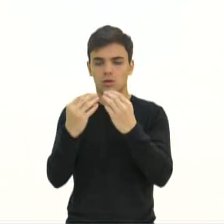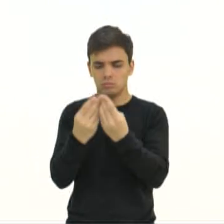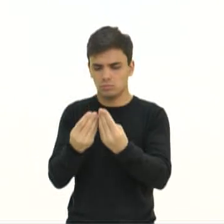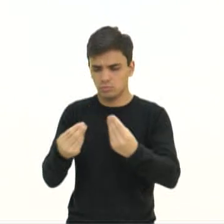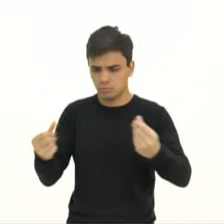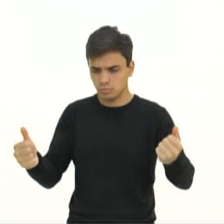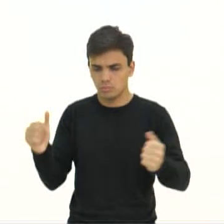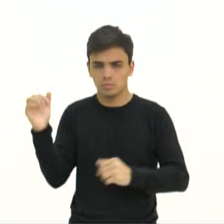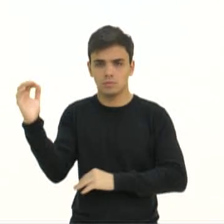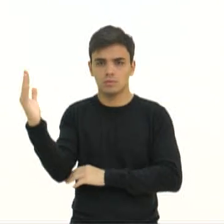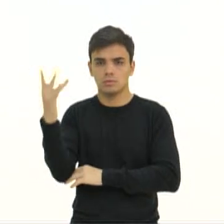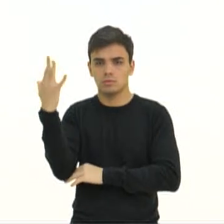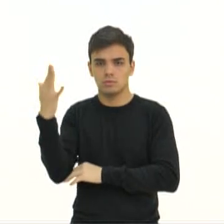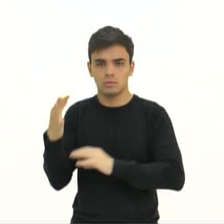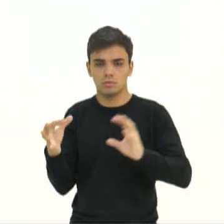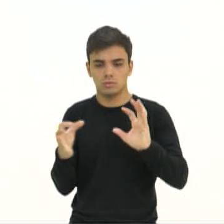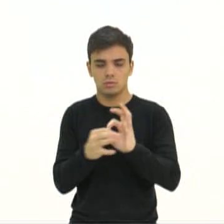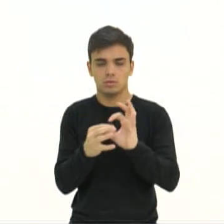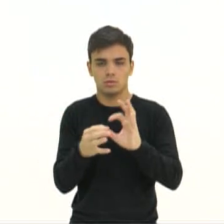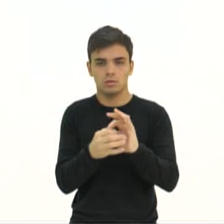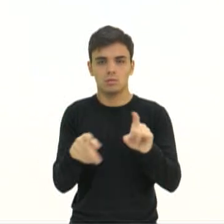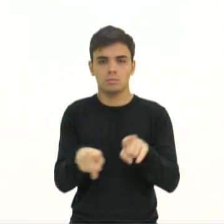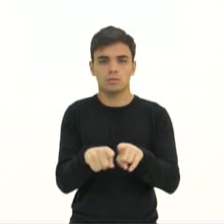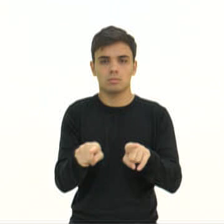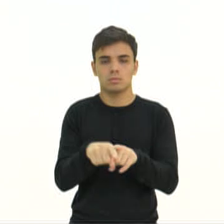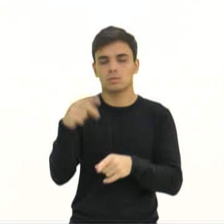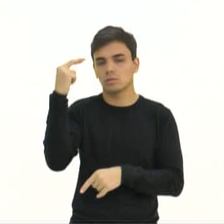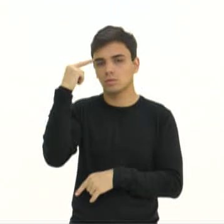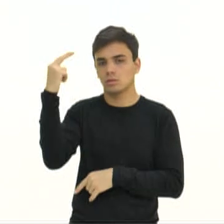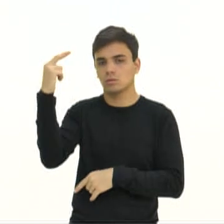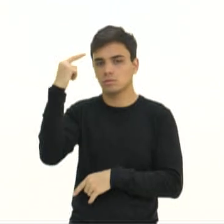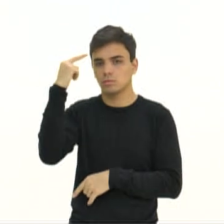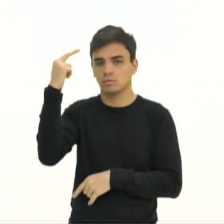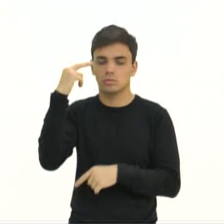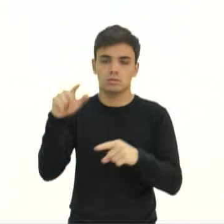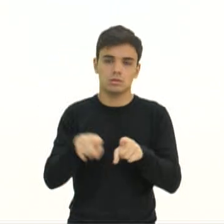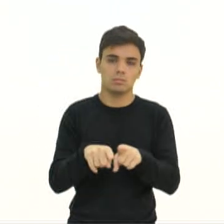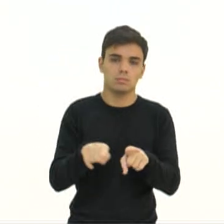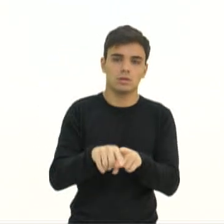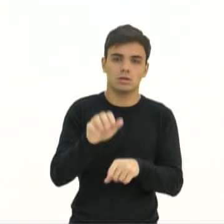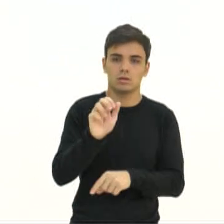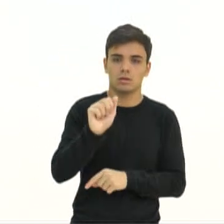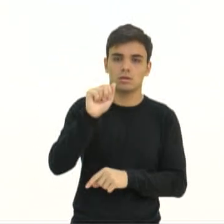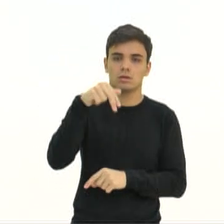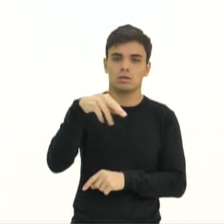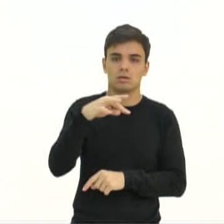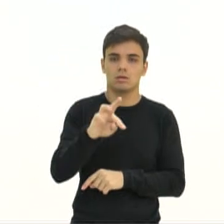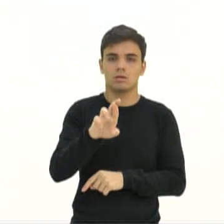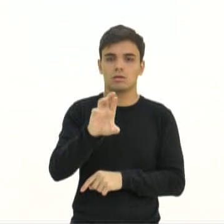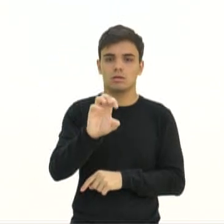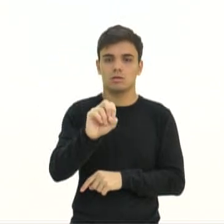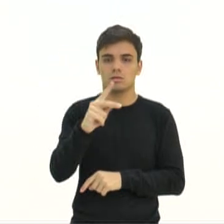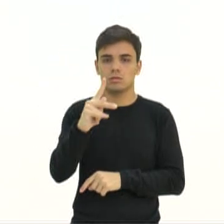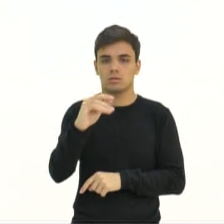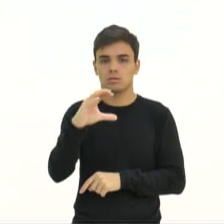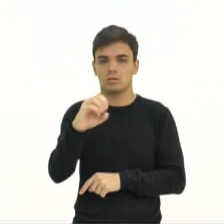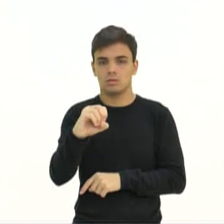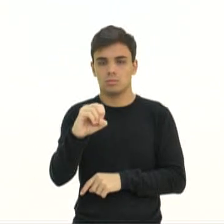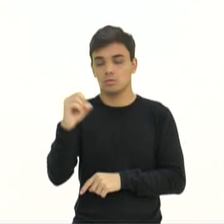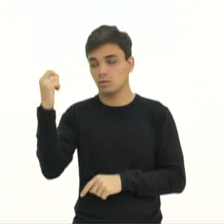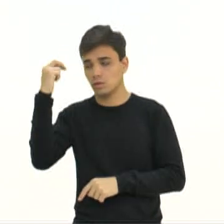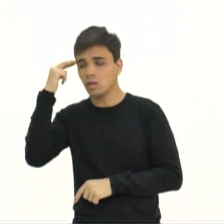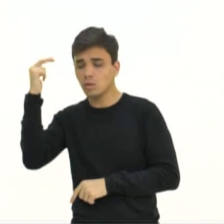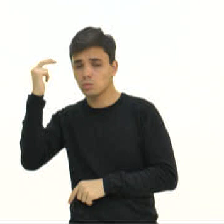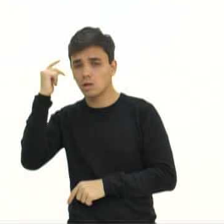ambiental está ligado a fatores naturais e antrópicos. Naturais, aqueles da própria natureza.